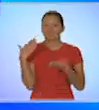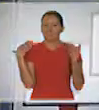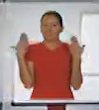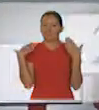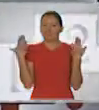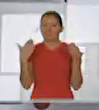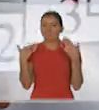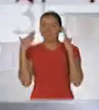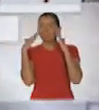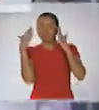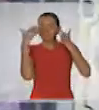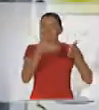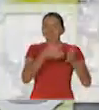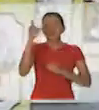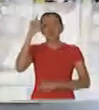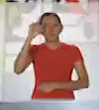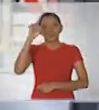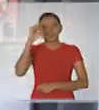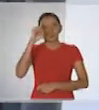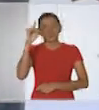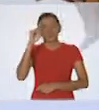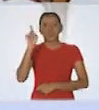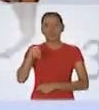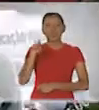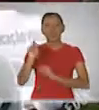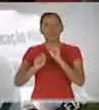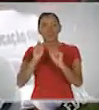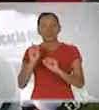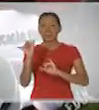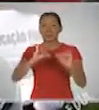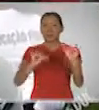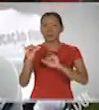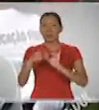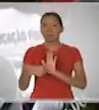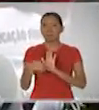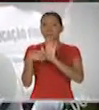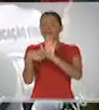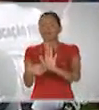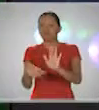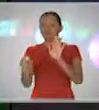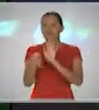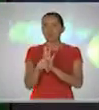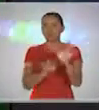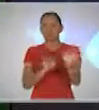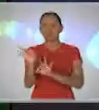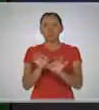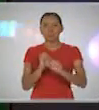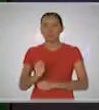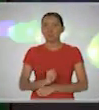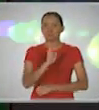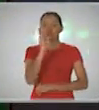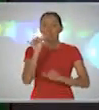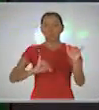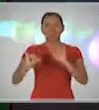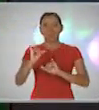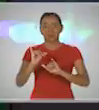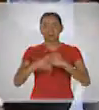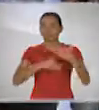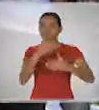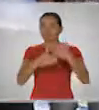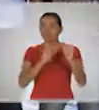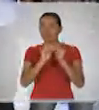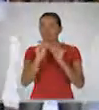ciência divertida e voltada para o cotidiano. É assim que a química é apresentada no projeto Show do Milhão